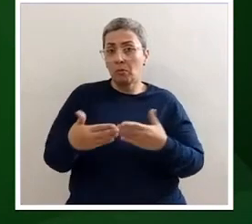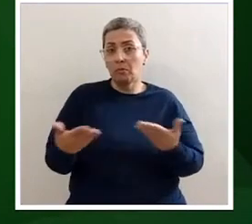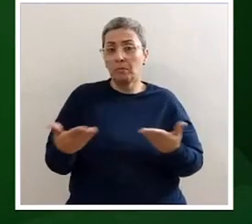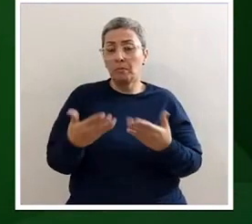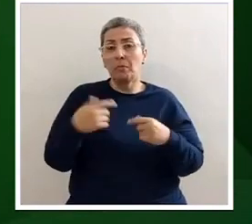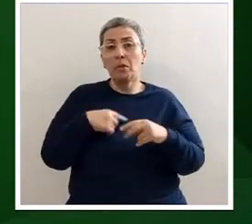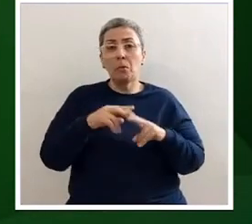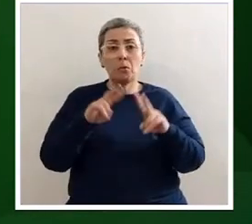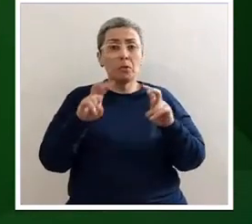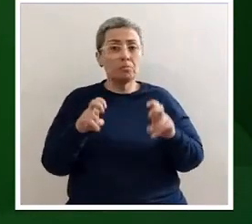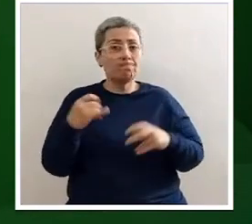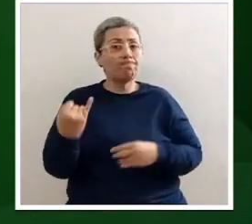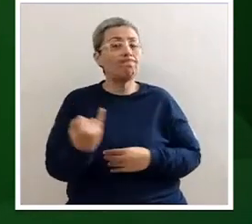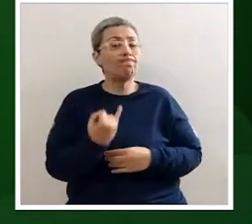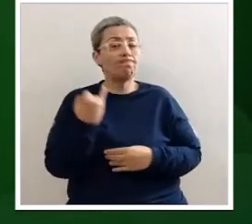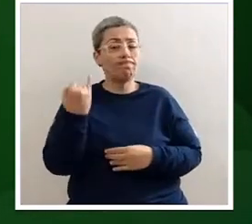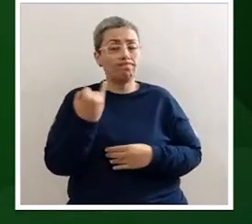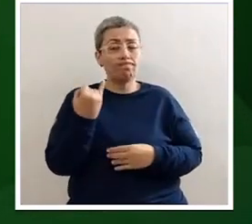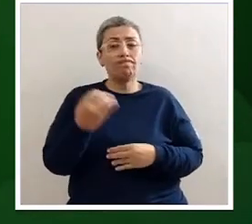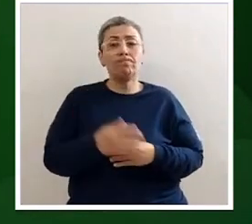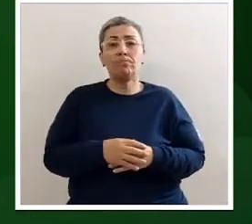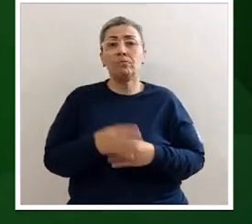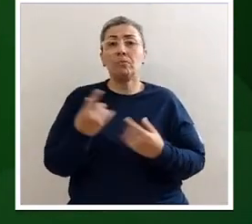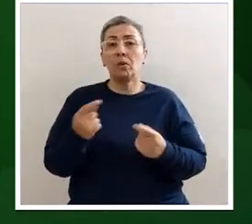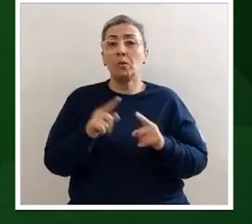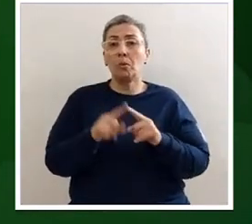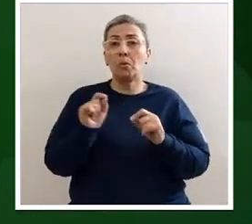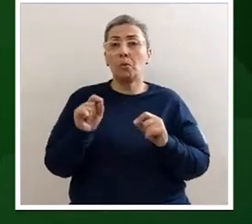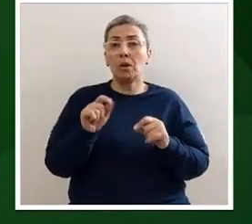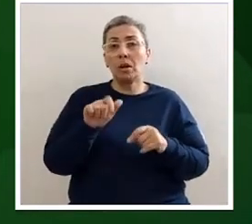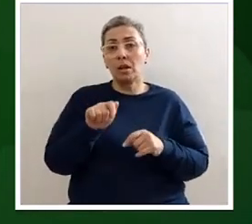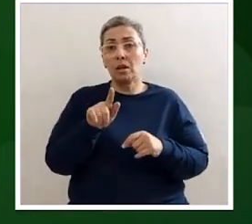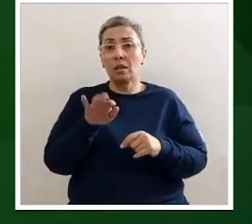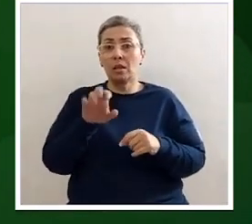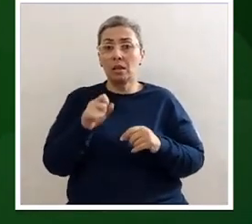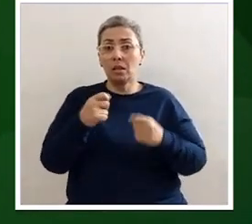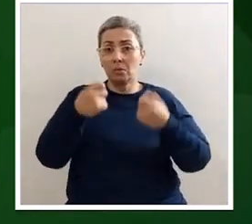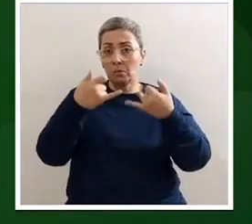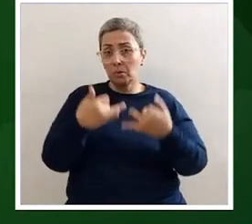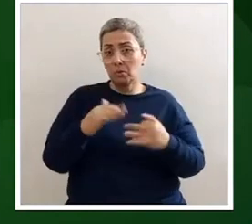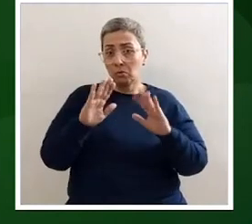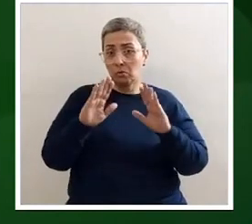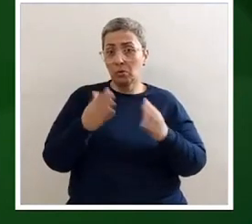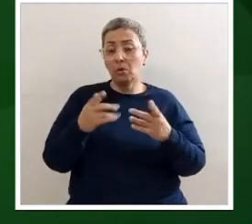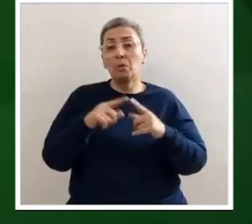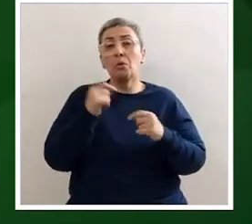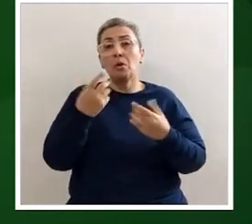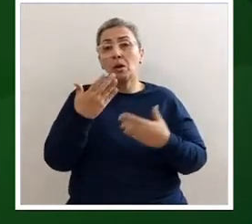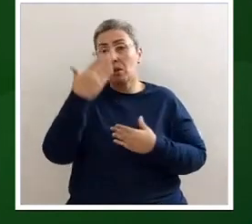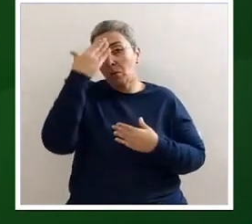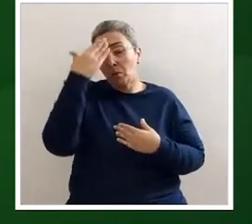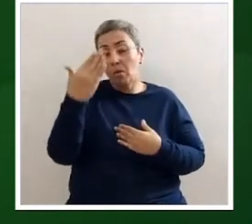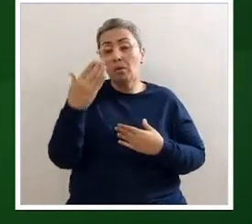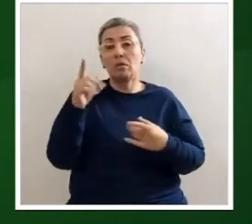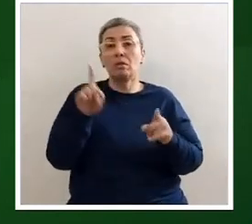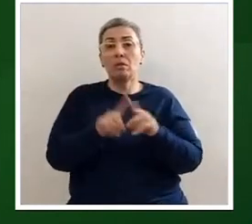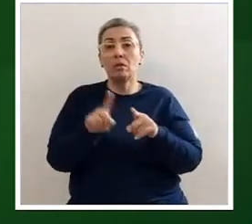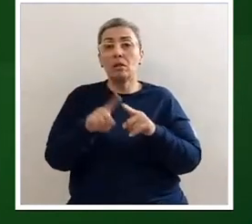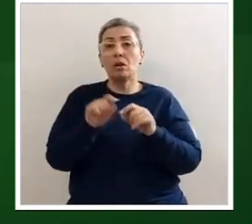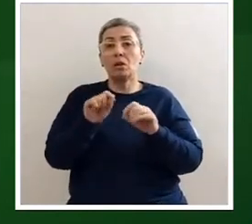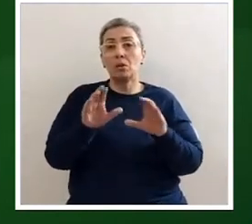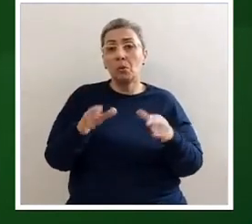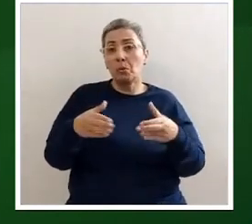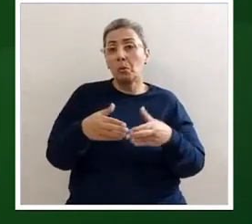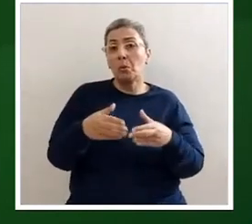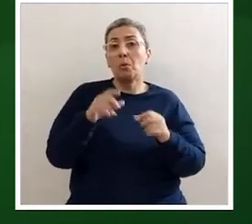com essa temática tão importante né como Aline já já comentou gostaria de agradecer ao